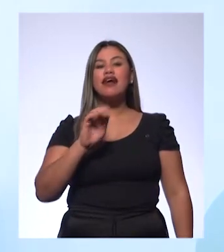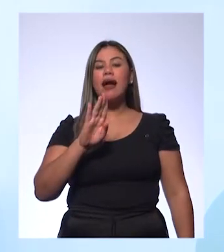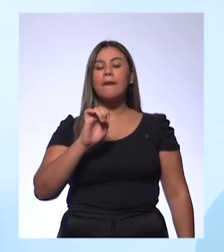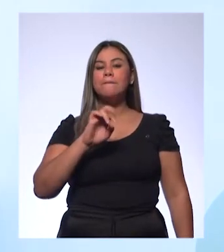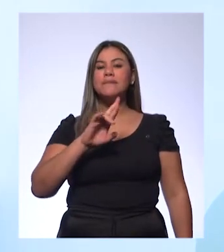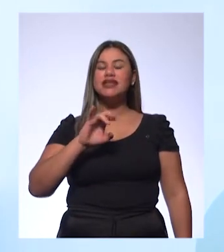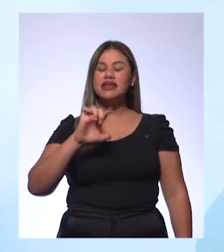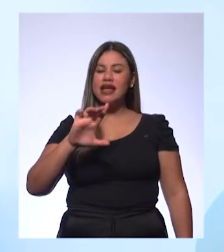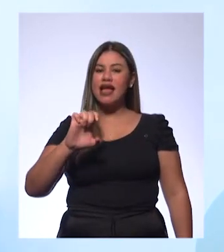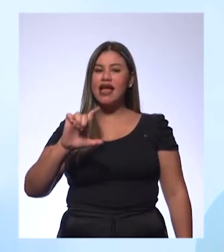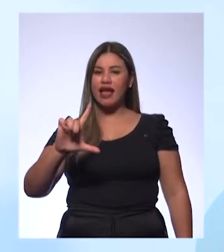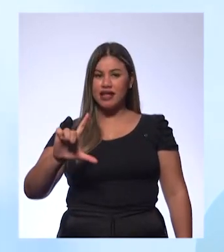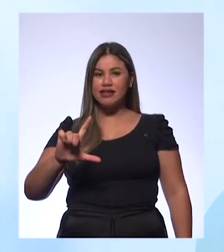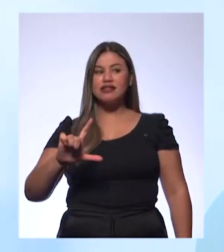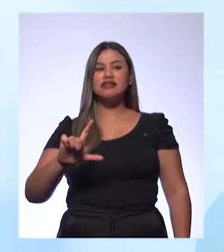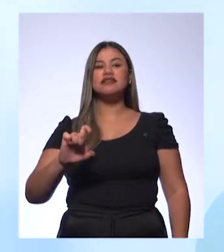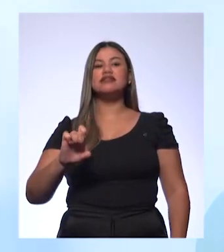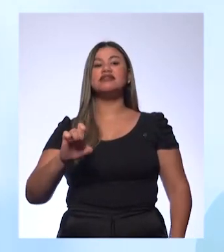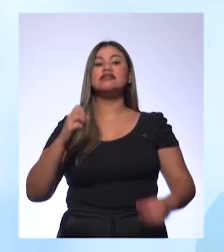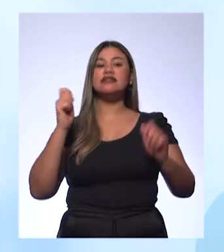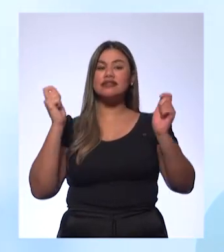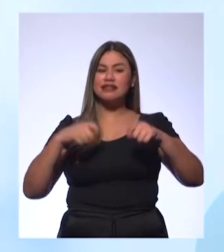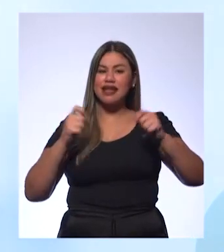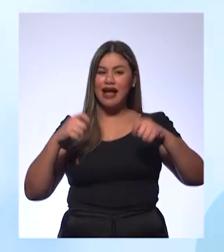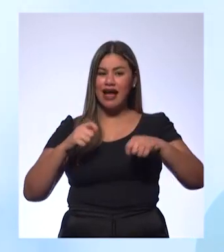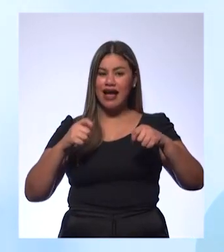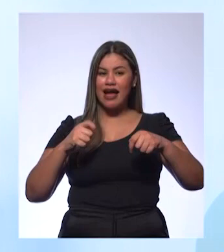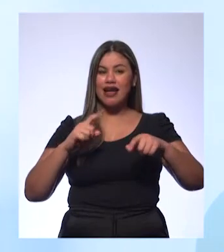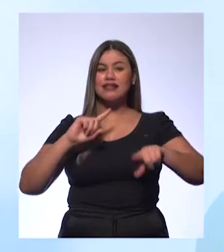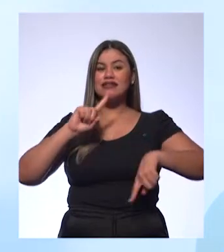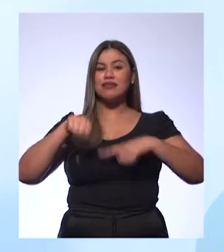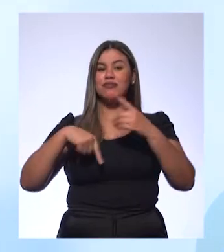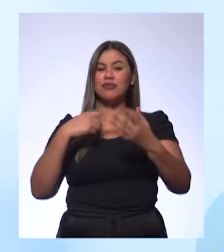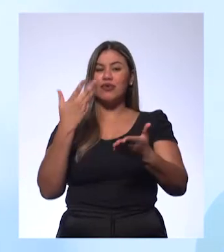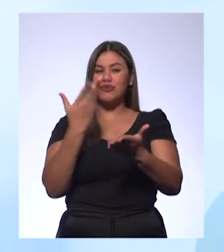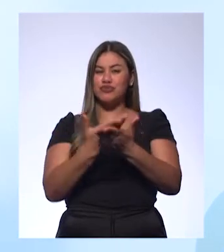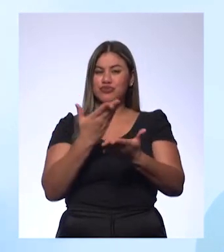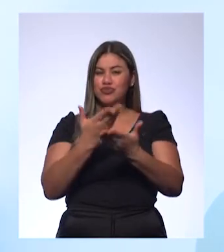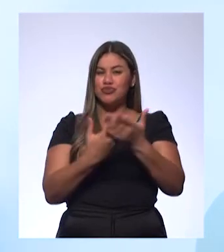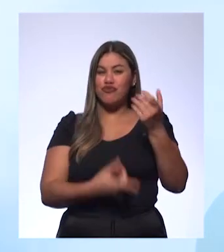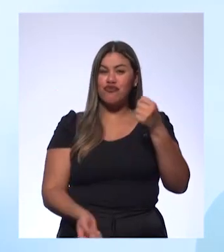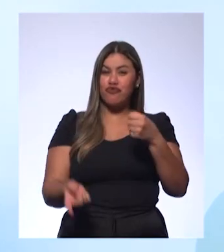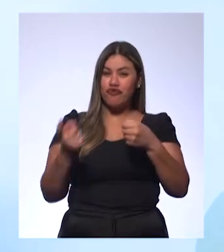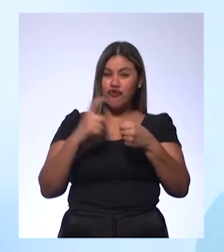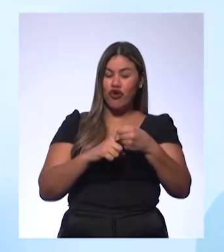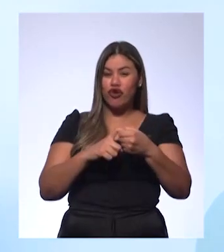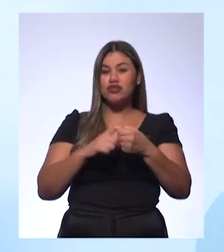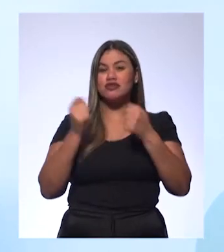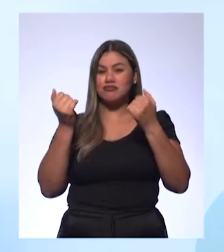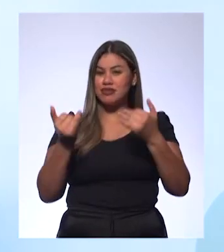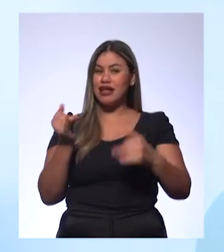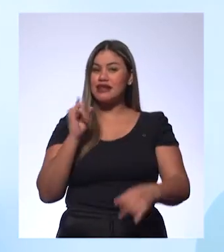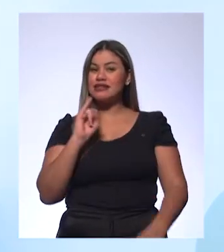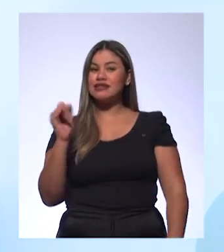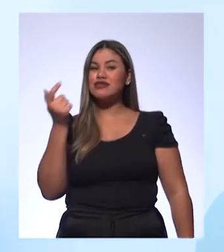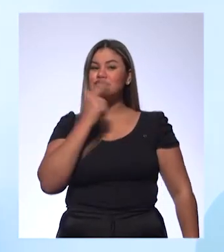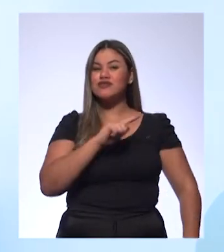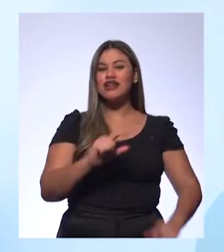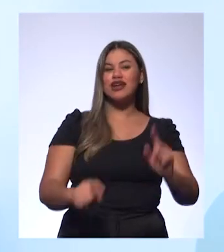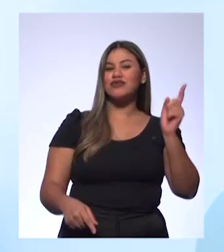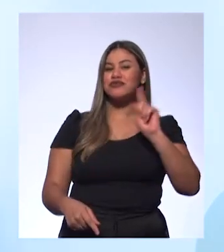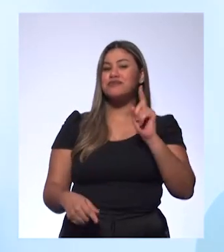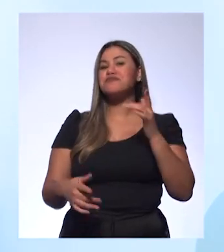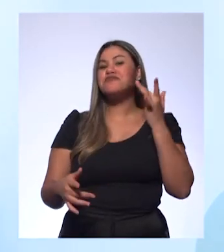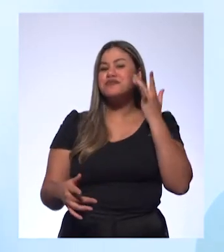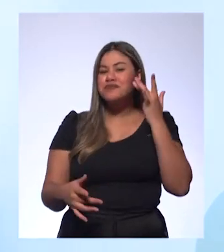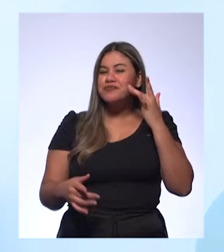dessa forma, para nós, da próxima aula a gente chama, um próximo momento a gente te chama, para você dizer se deu certo? O que você acha? Dá para a